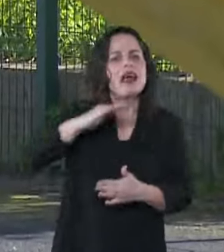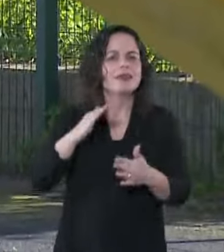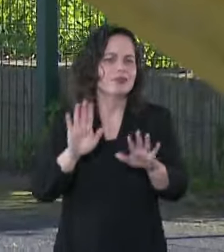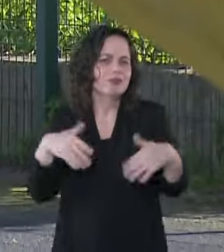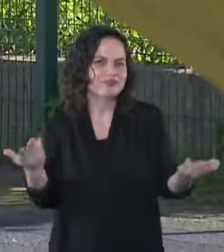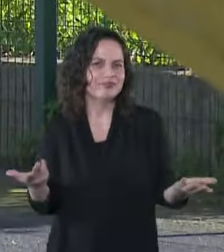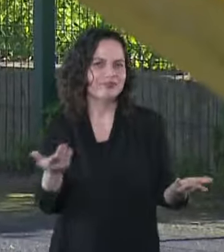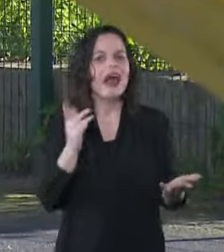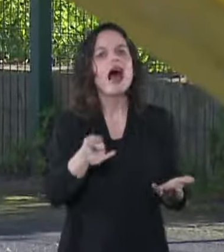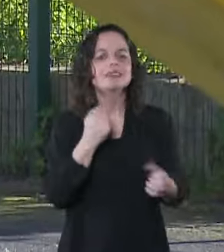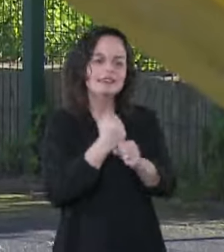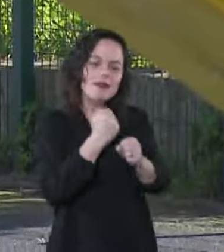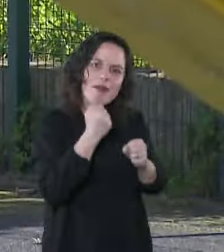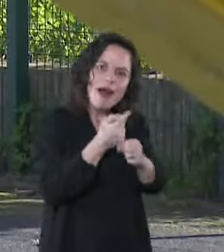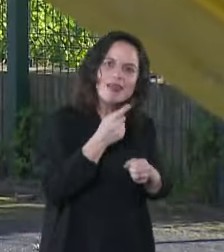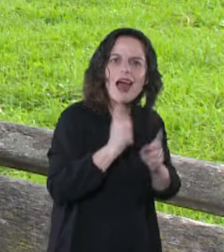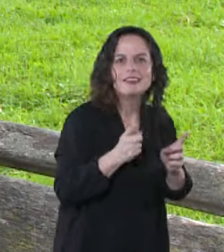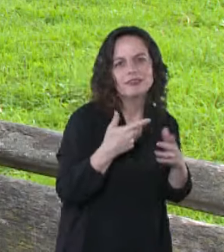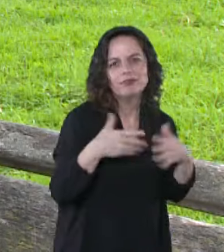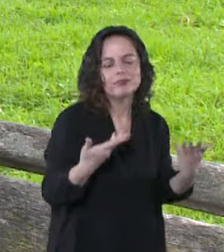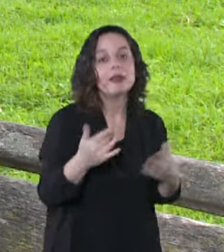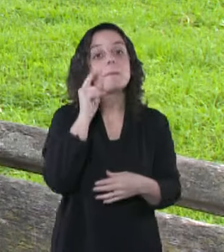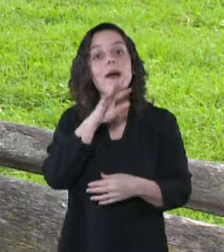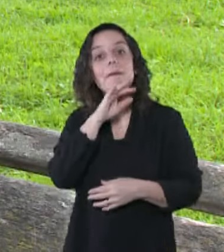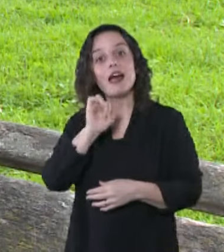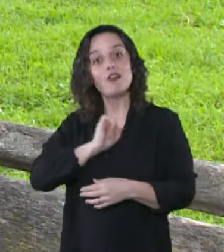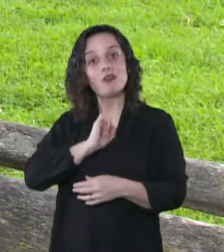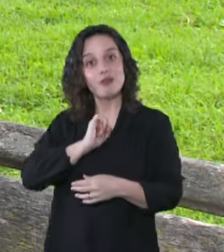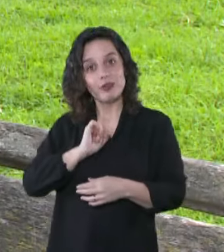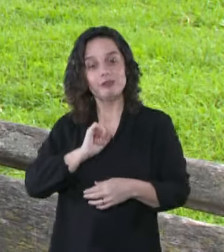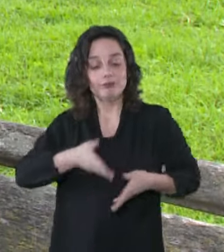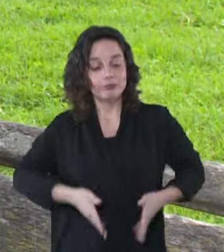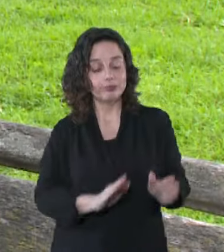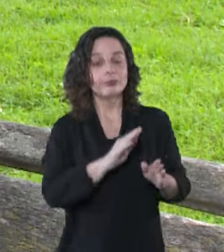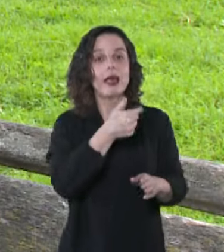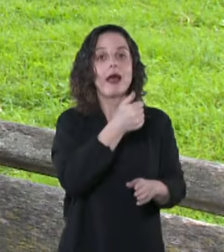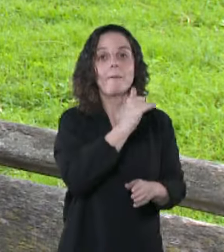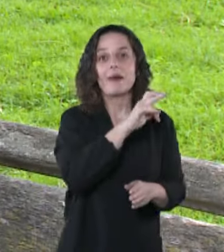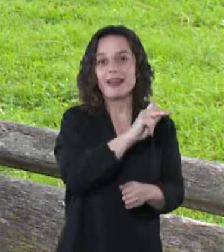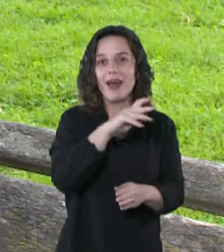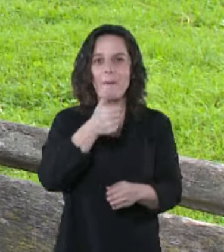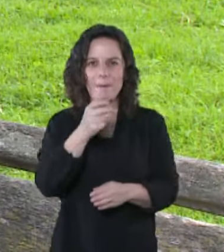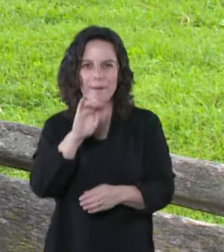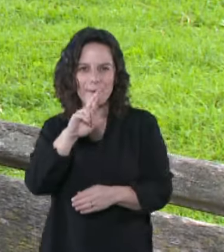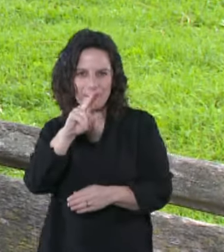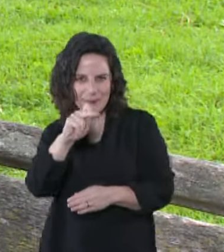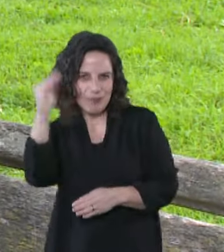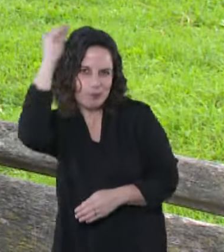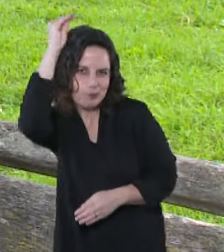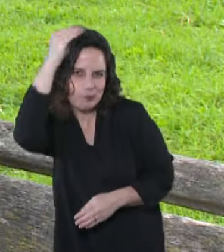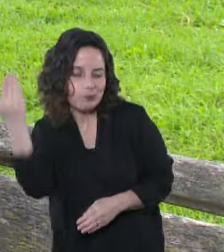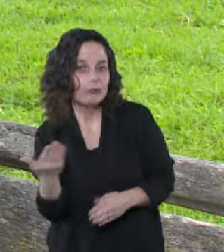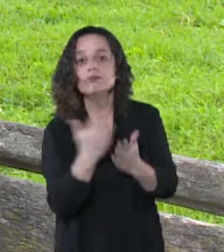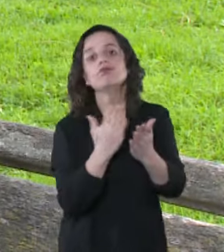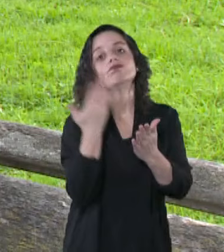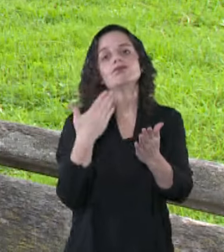ocupação profissional. Os meus pais vêm da Beira Baixa, do interior, não estudaram, faziam a antiga